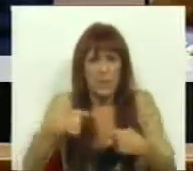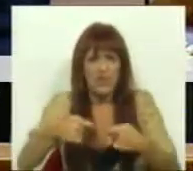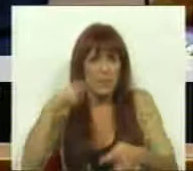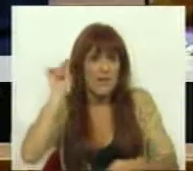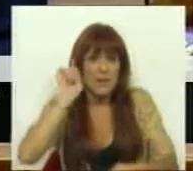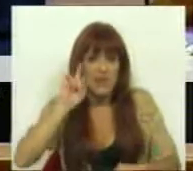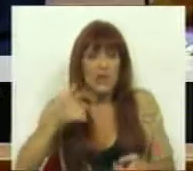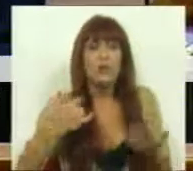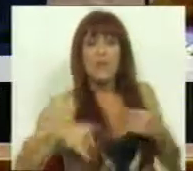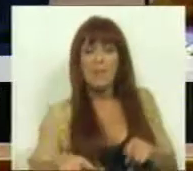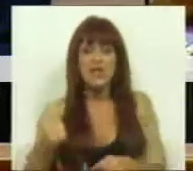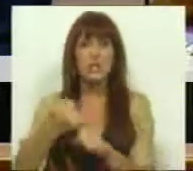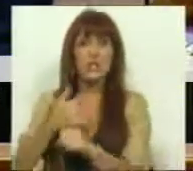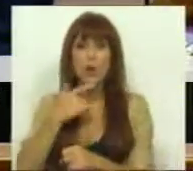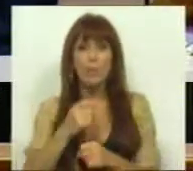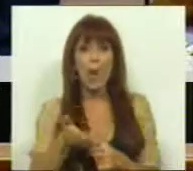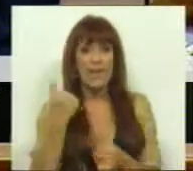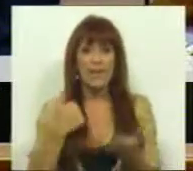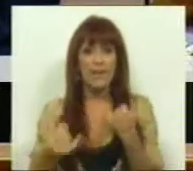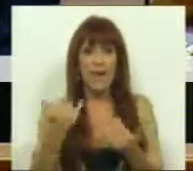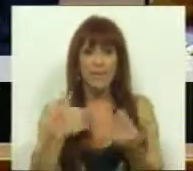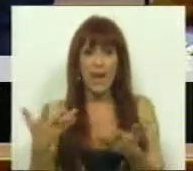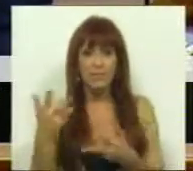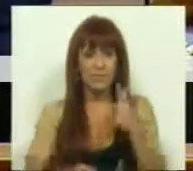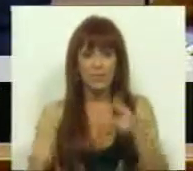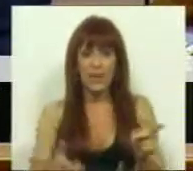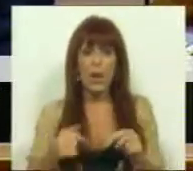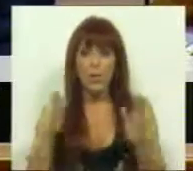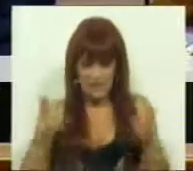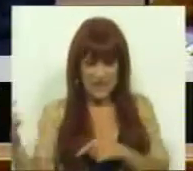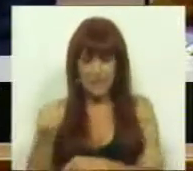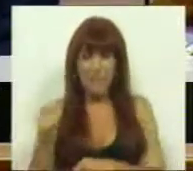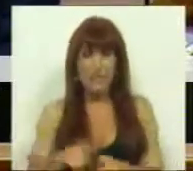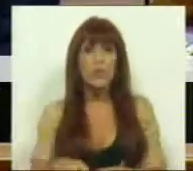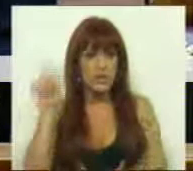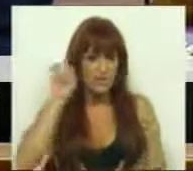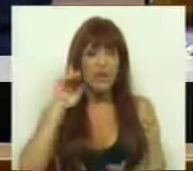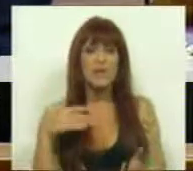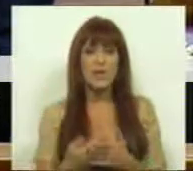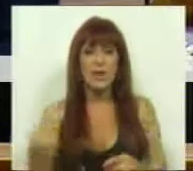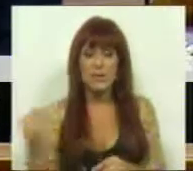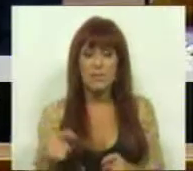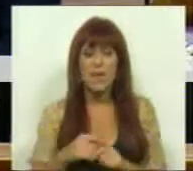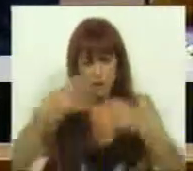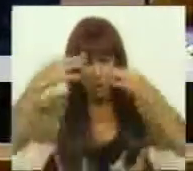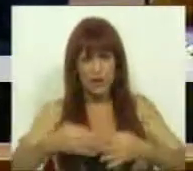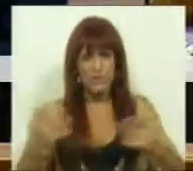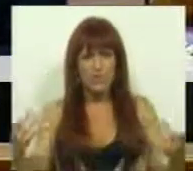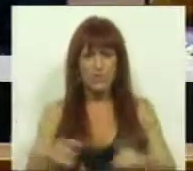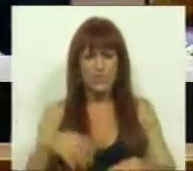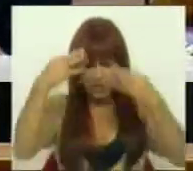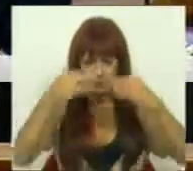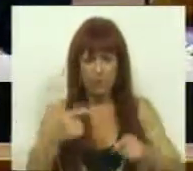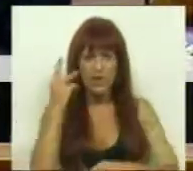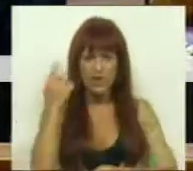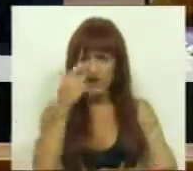despesas essenciais, mas são serviços que não lhes podem ser cortados. Tem que haver mínimos essenciais, que são mínimos